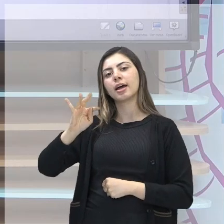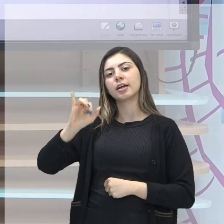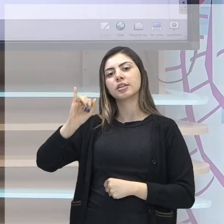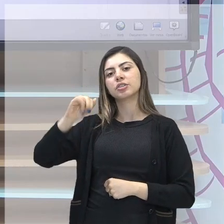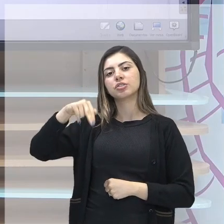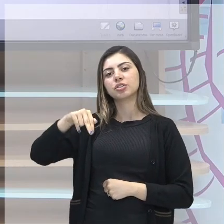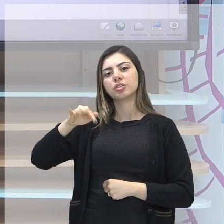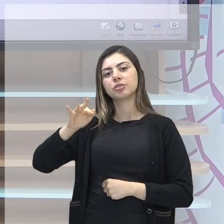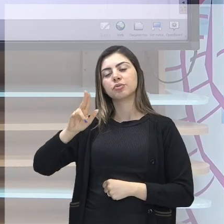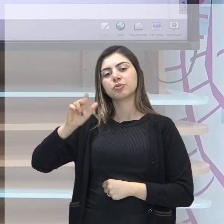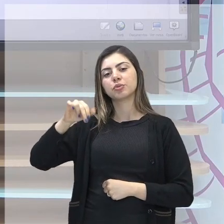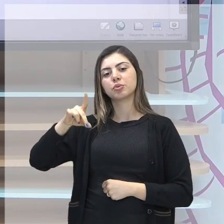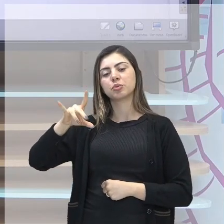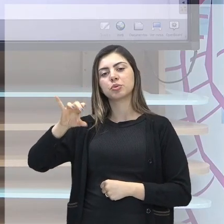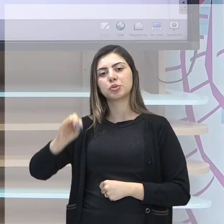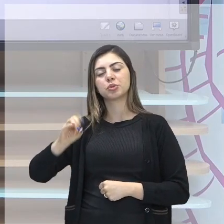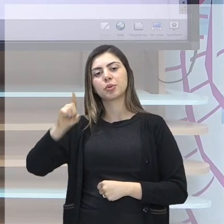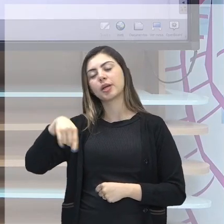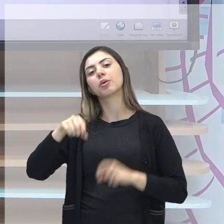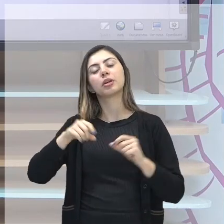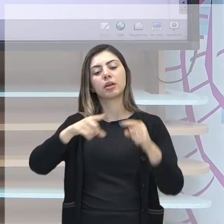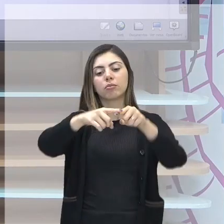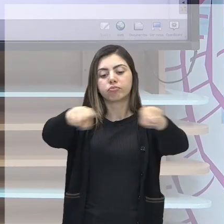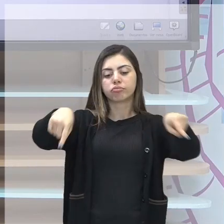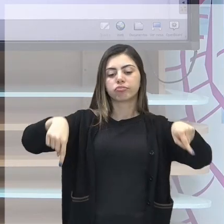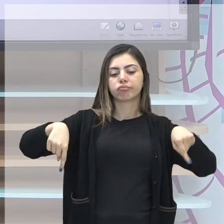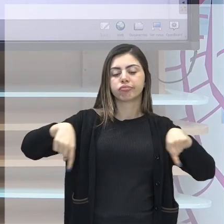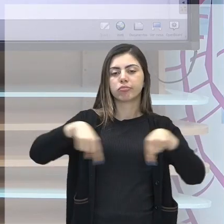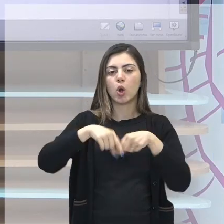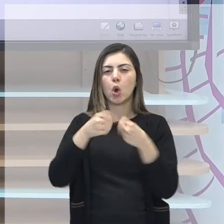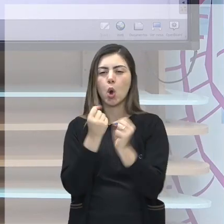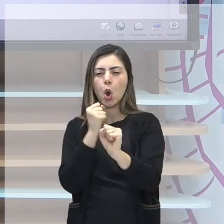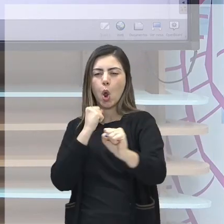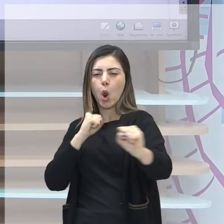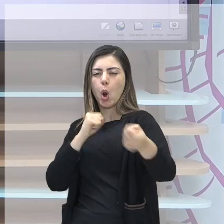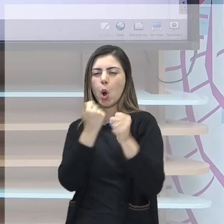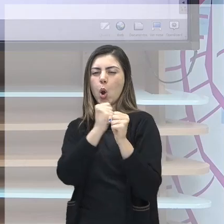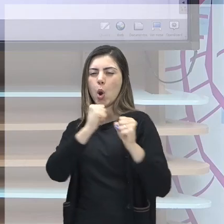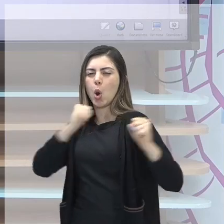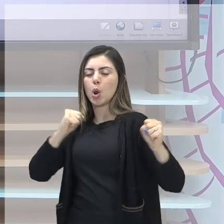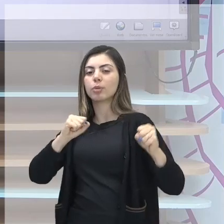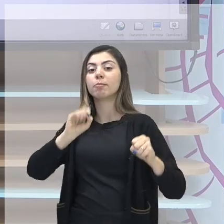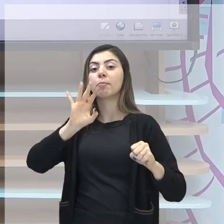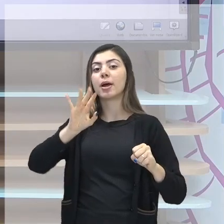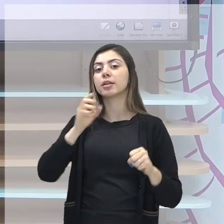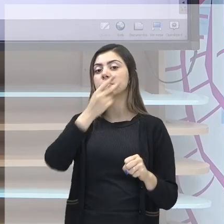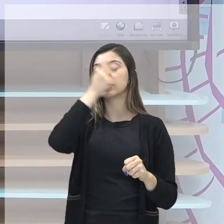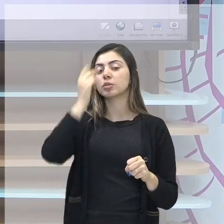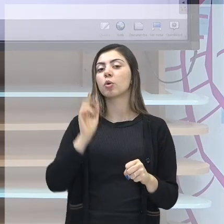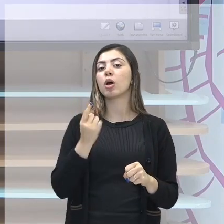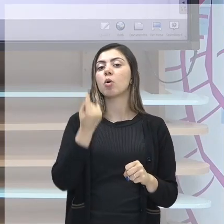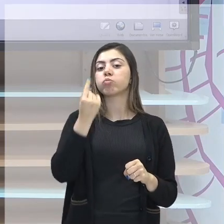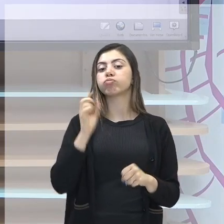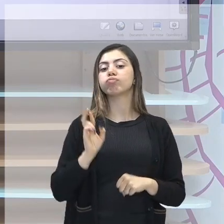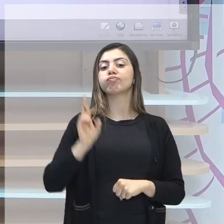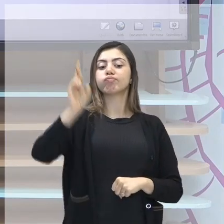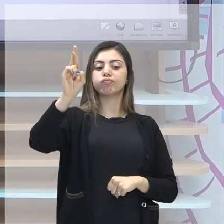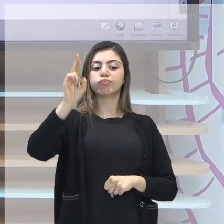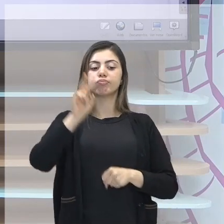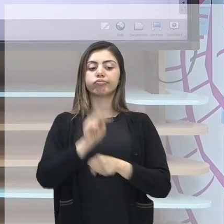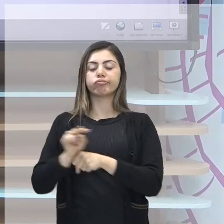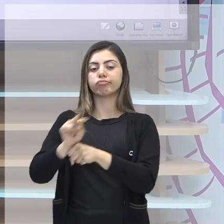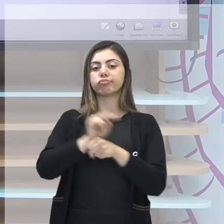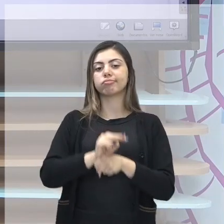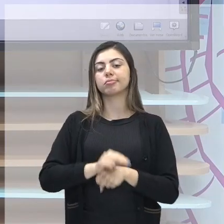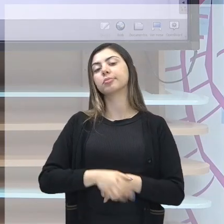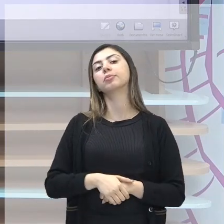ali como uma grande extensão de terra que tem ali um dono, certo? E ele fala ali de extensas áreas